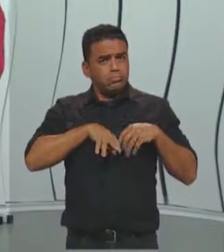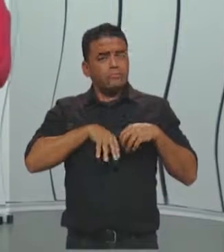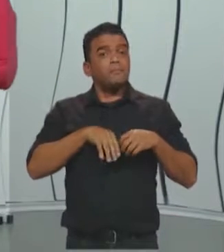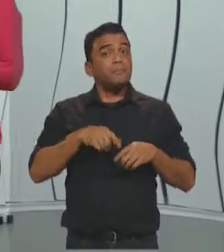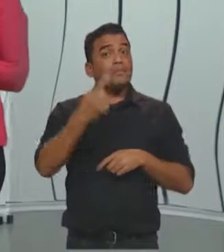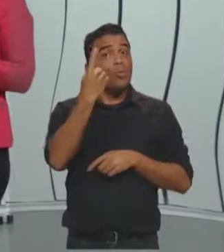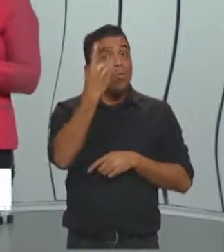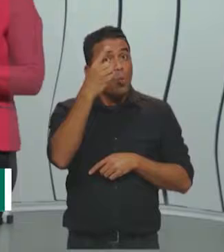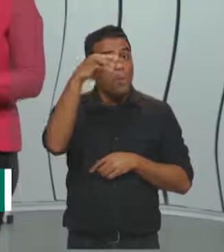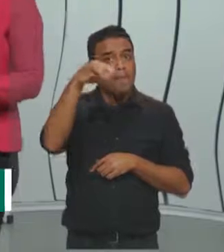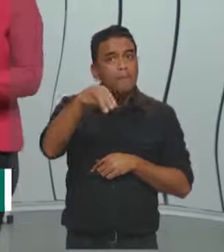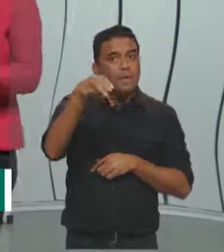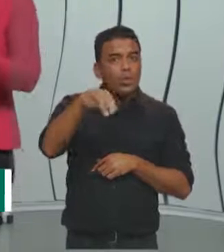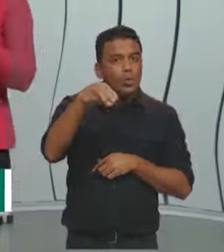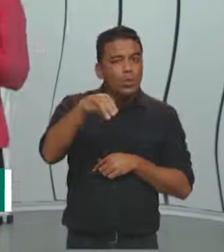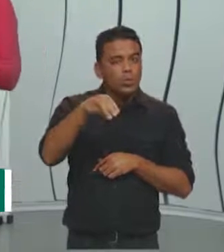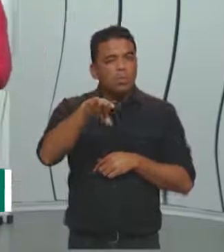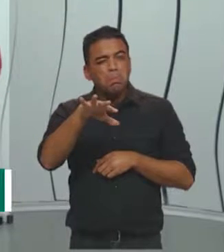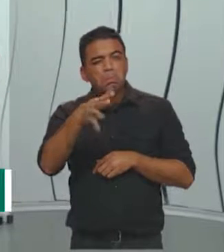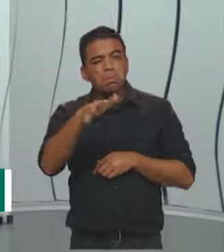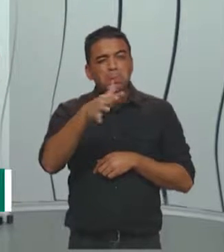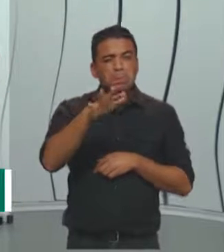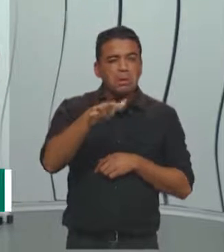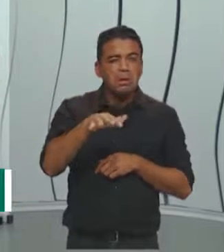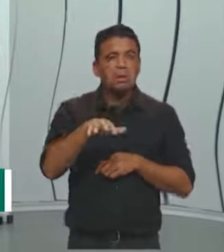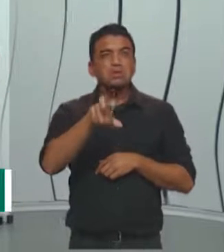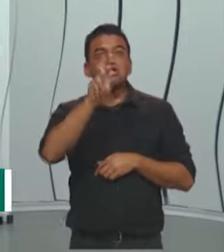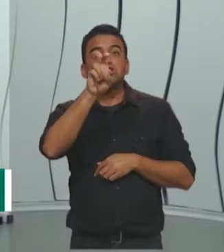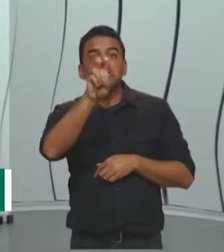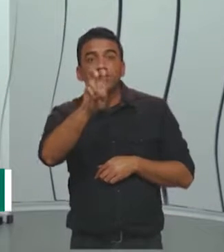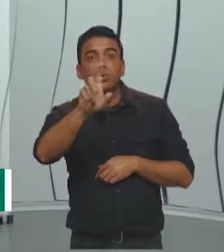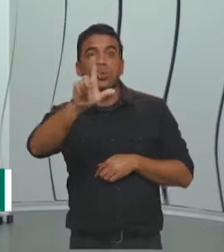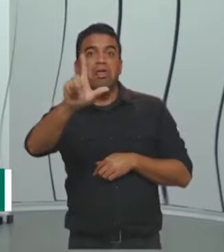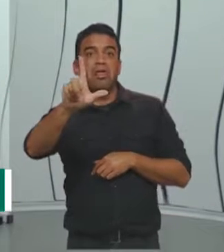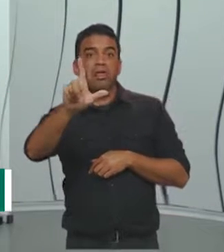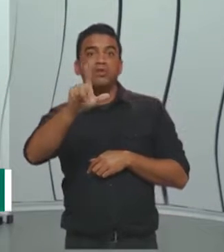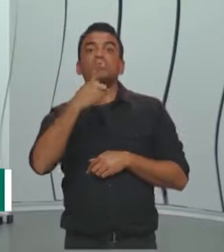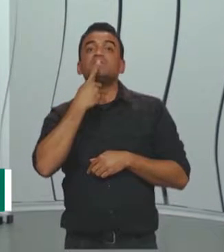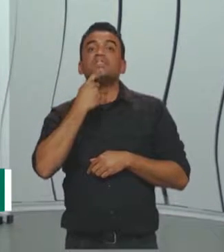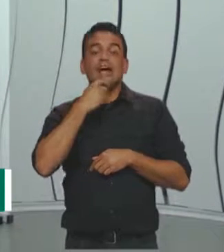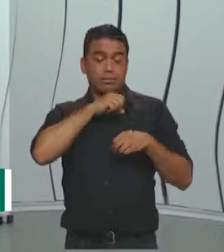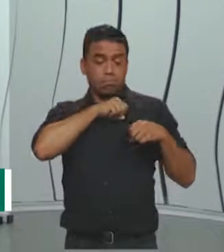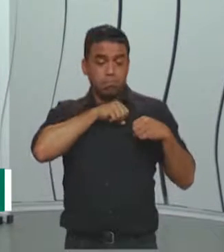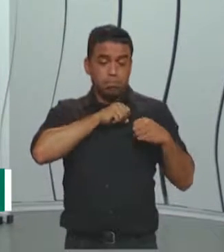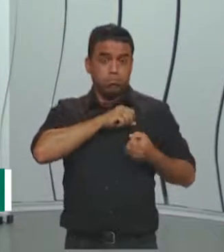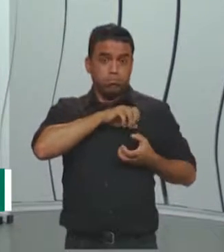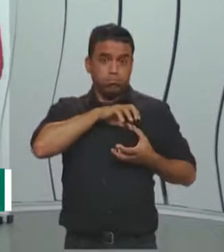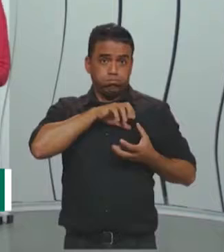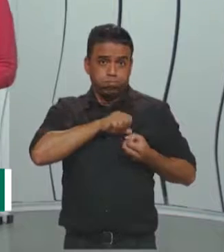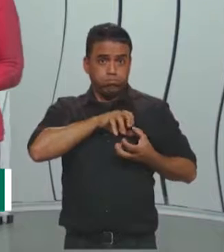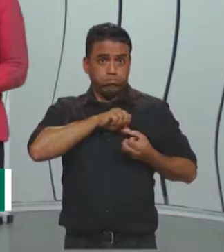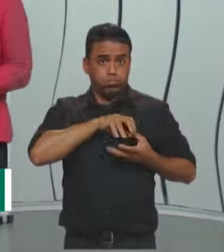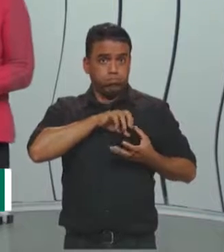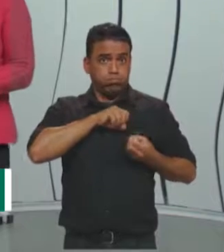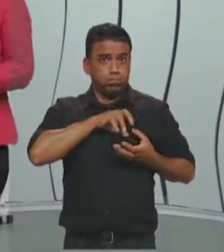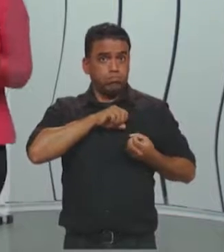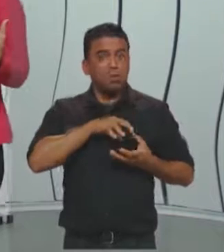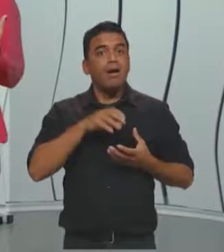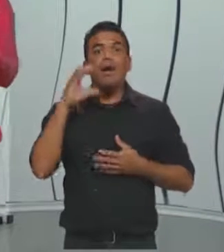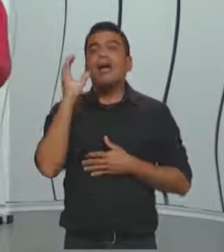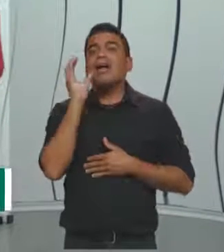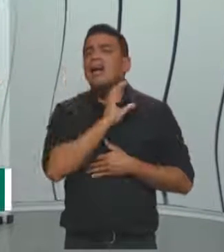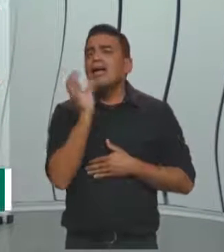1 minuto o coração bombeia cerca de 5 litros de sangue. Então é tudo muito rápido. O